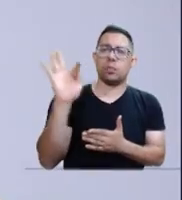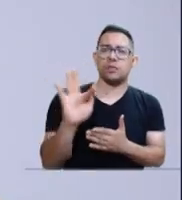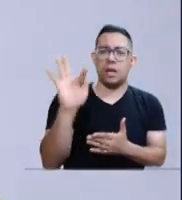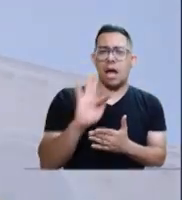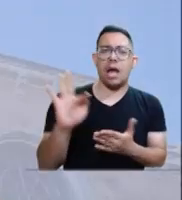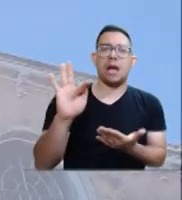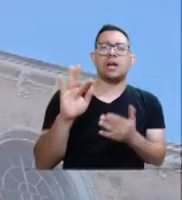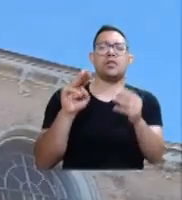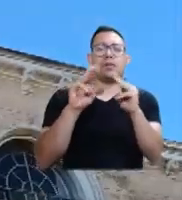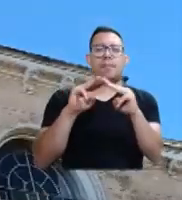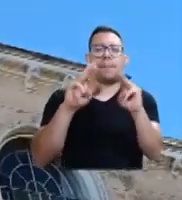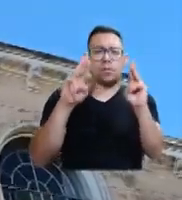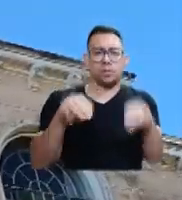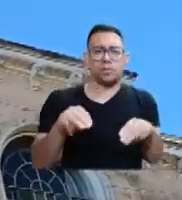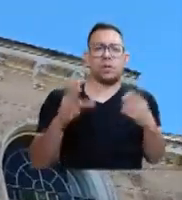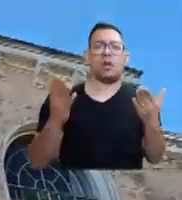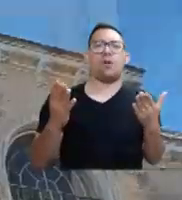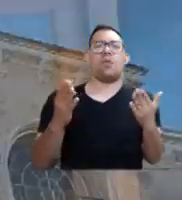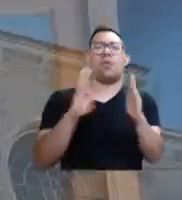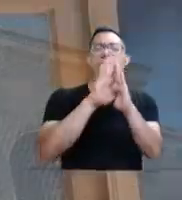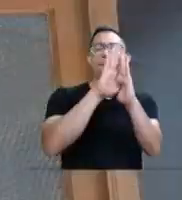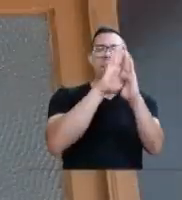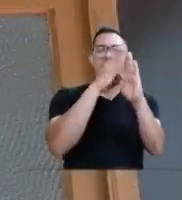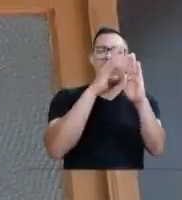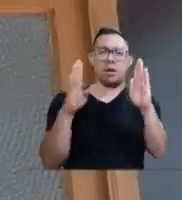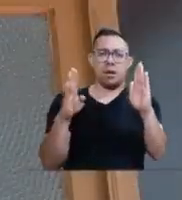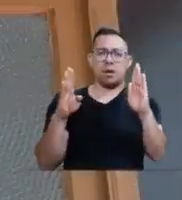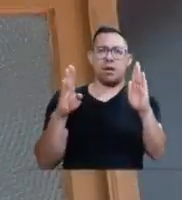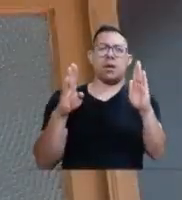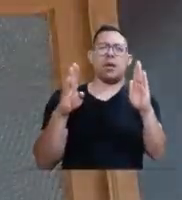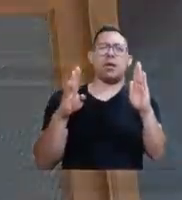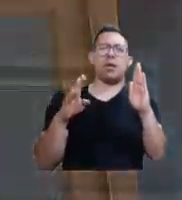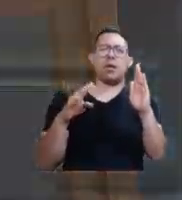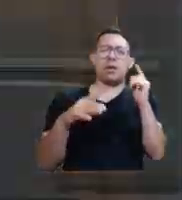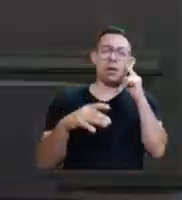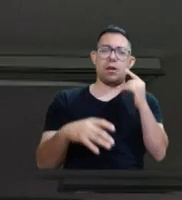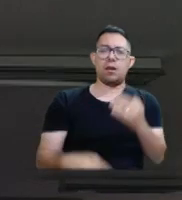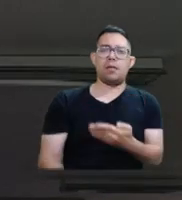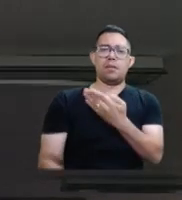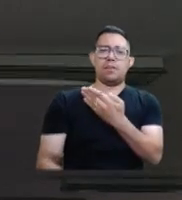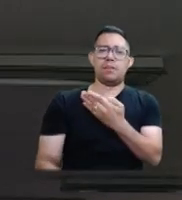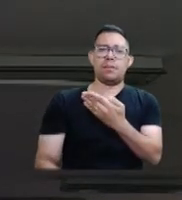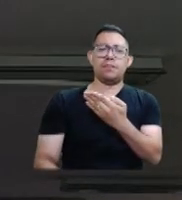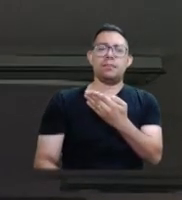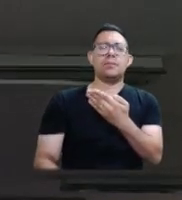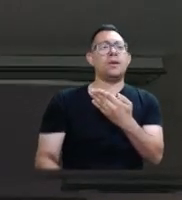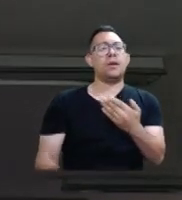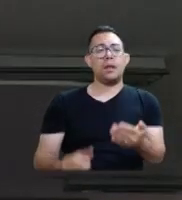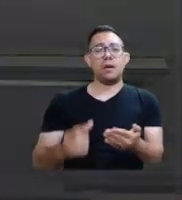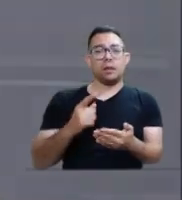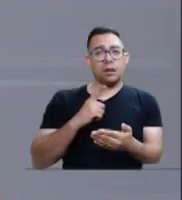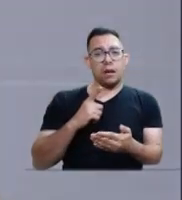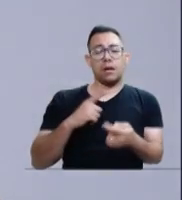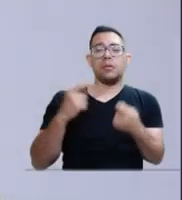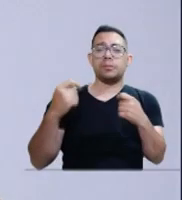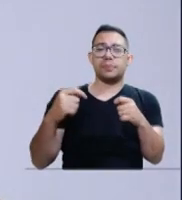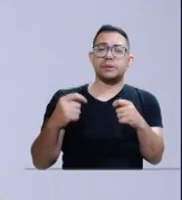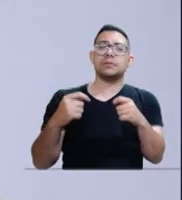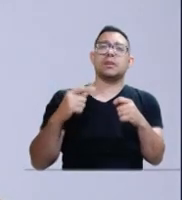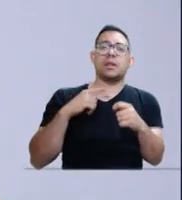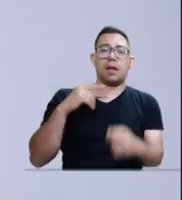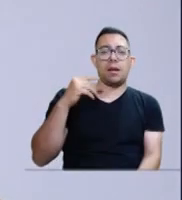memória local, como o museu, o arquivo, né, a Pinacoteca Municipal, que tem acervos, ricos